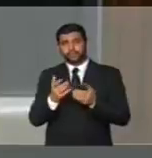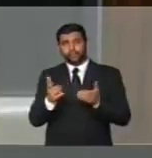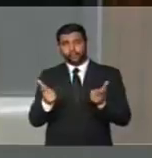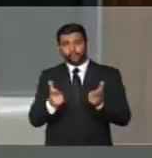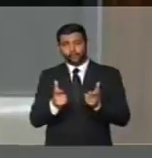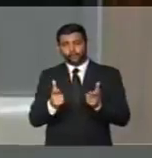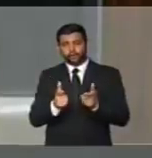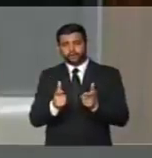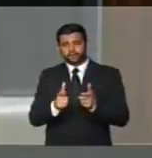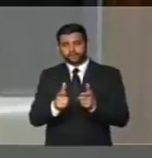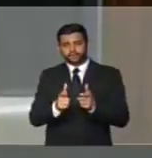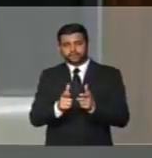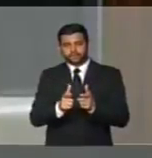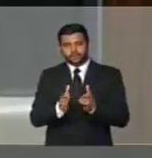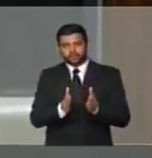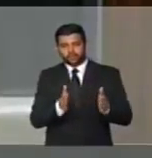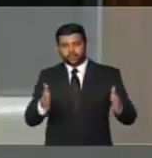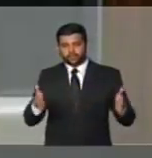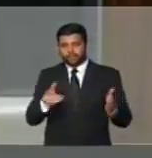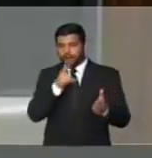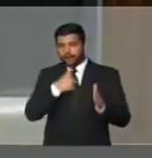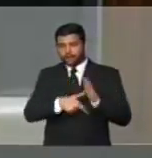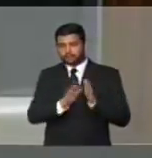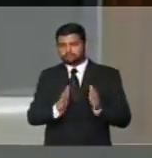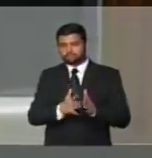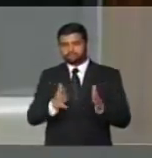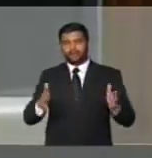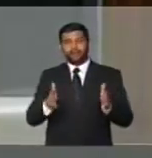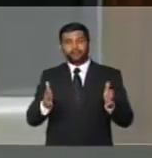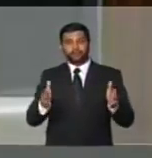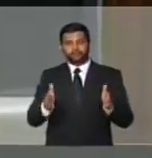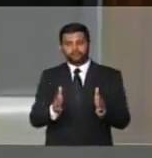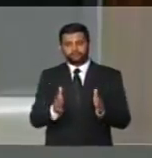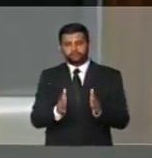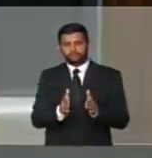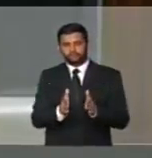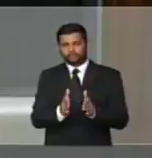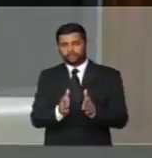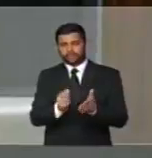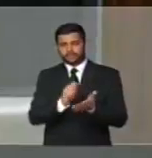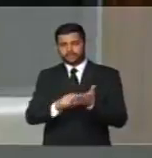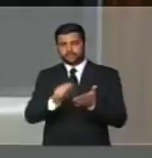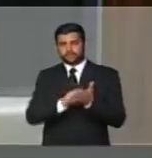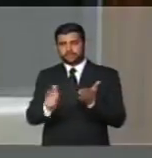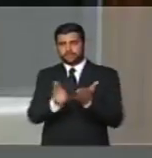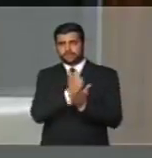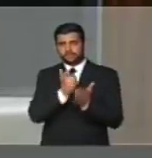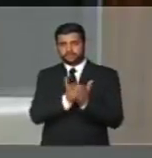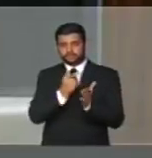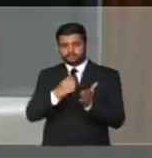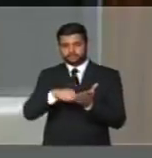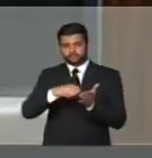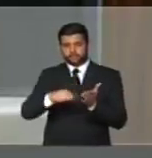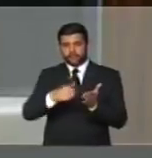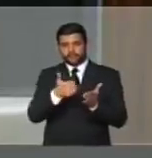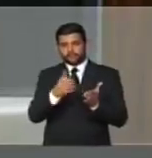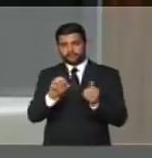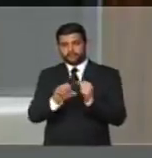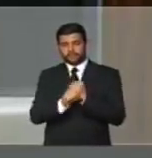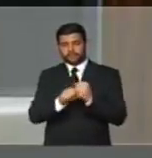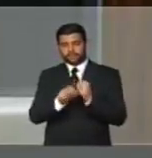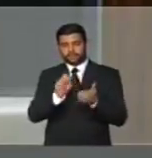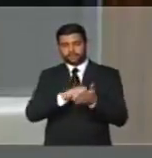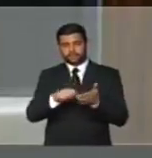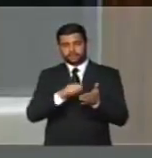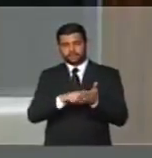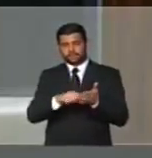se acabando. Escrevi um livro, está aqui nas anotações desse livro. Há 20 anos eu escrevi um